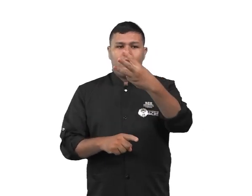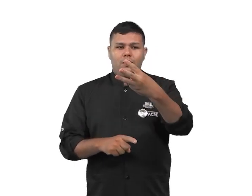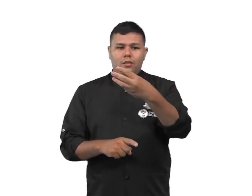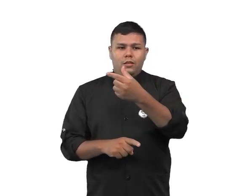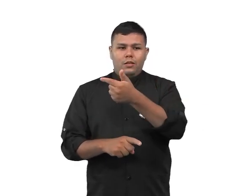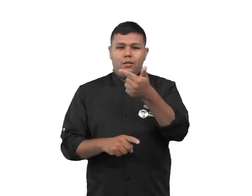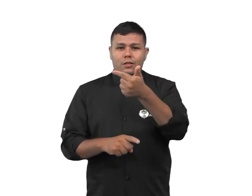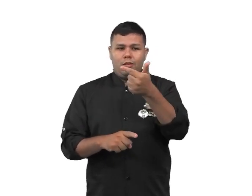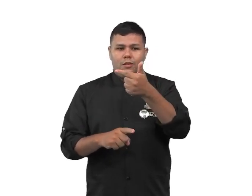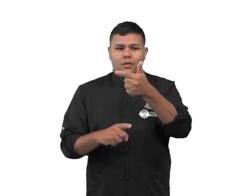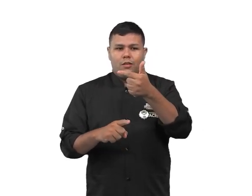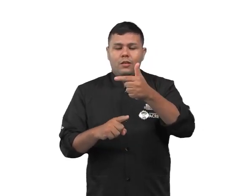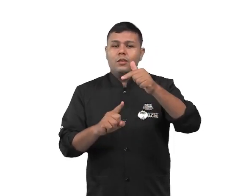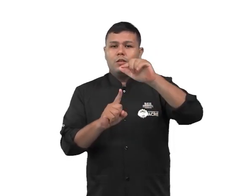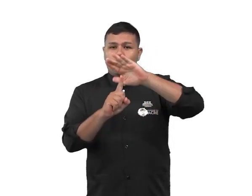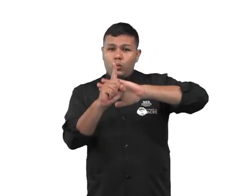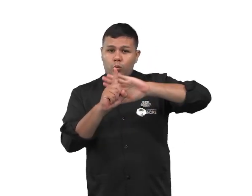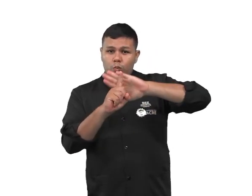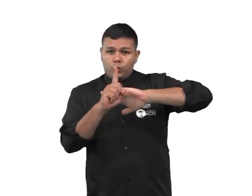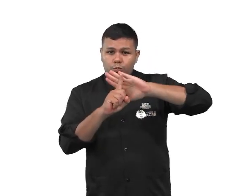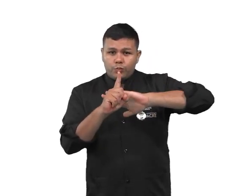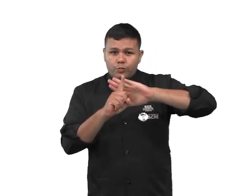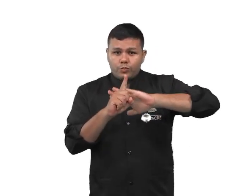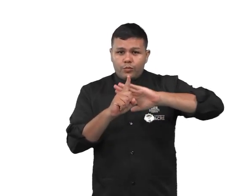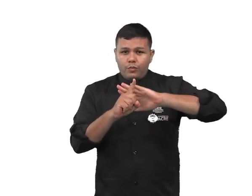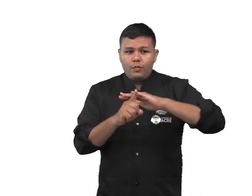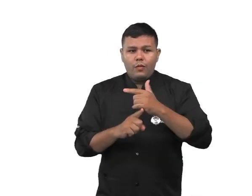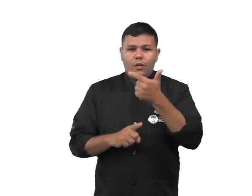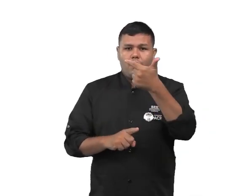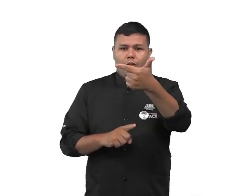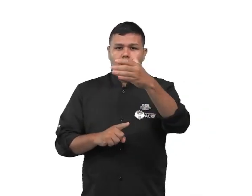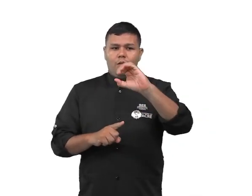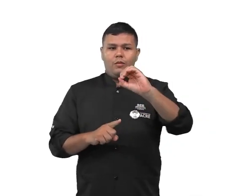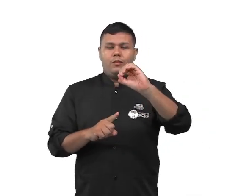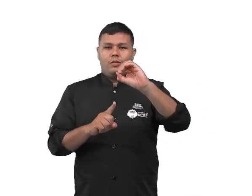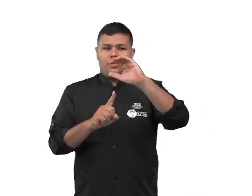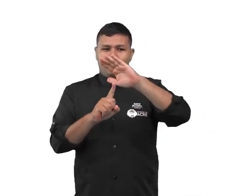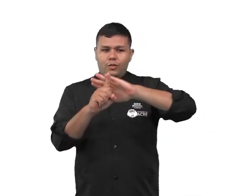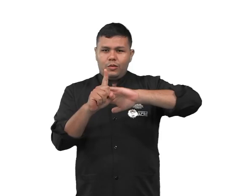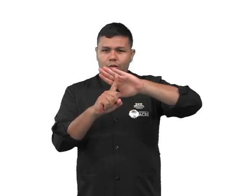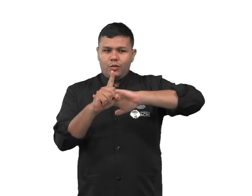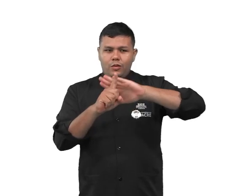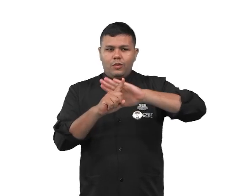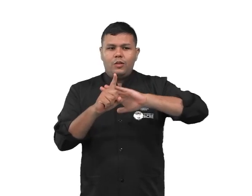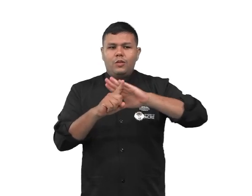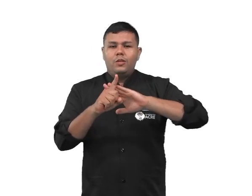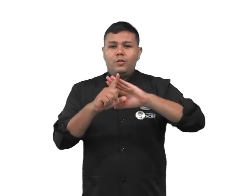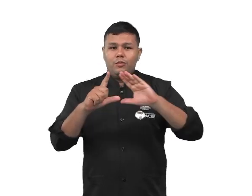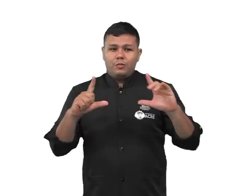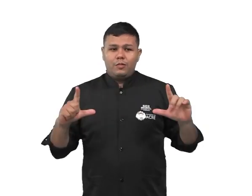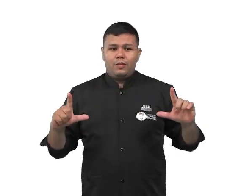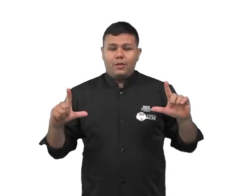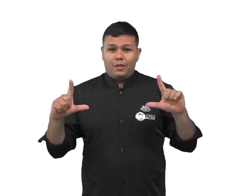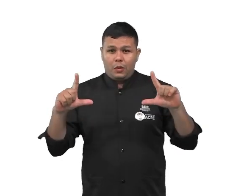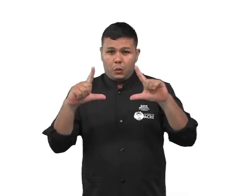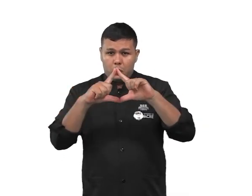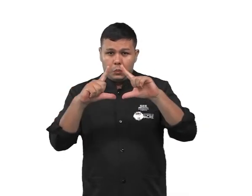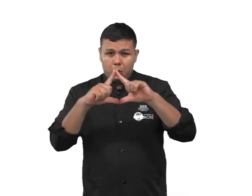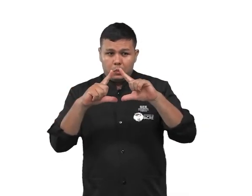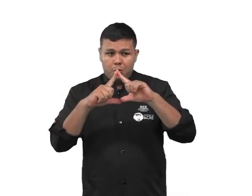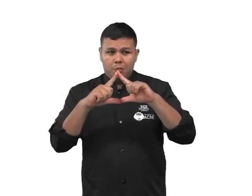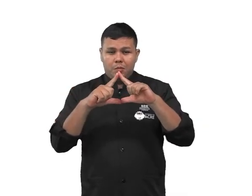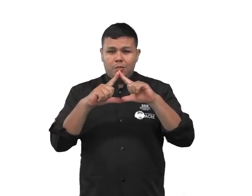aqui é o maior, que é o icosaedro. O icosaedro tem 20 faces triangulares, tá? E é um triângulo equilátero, que é